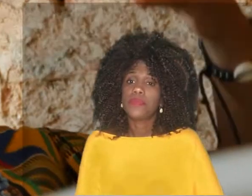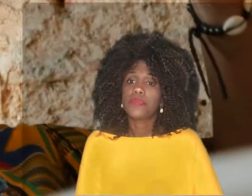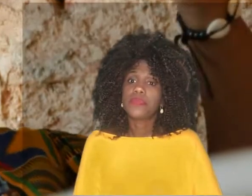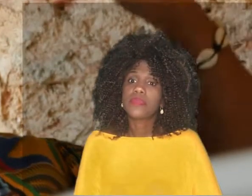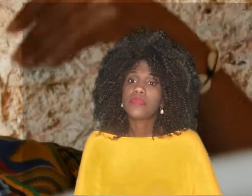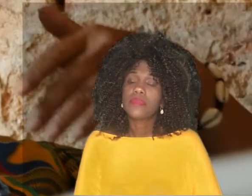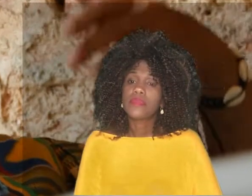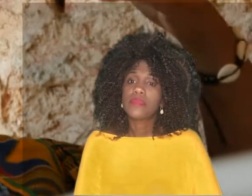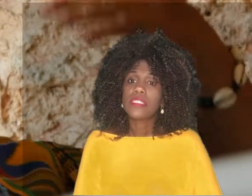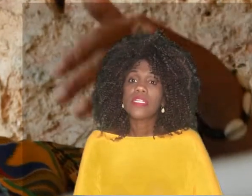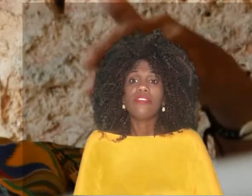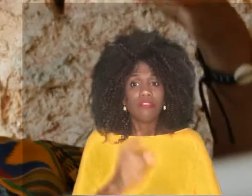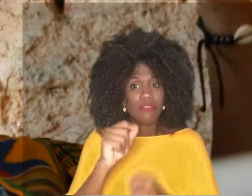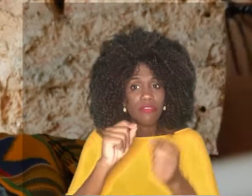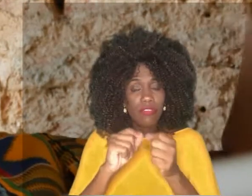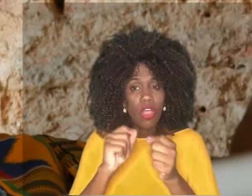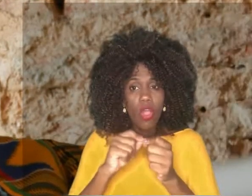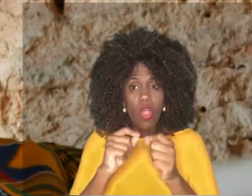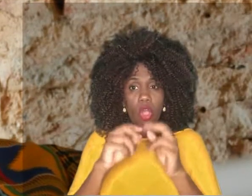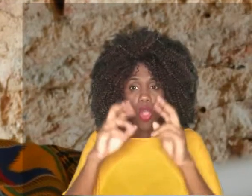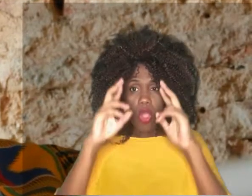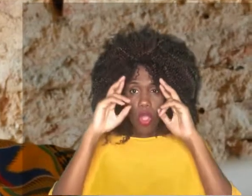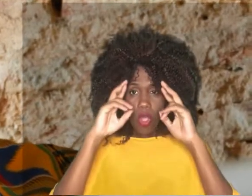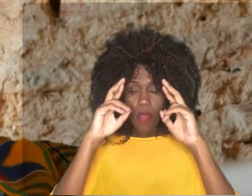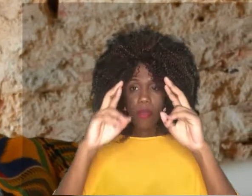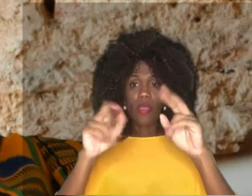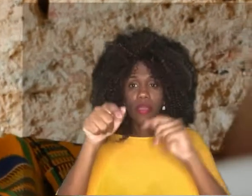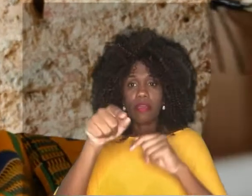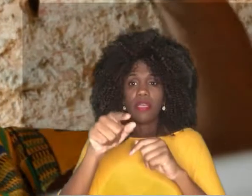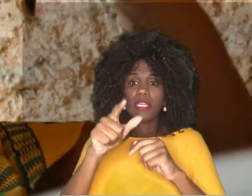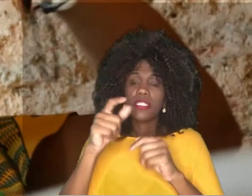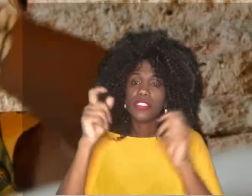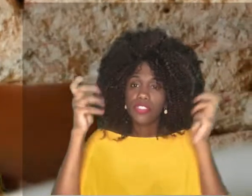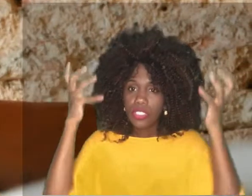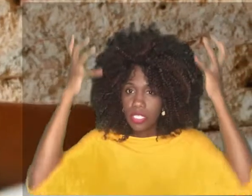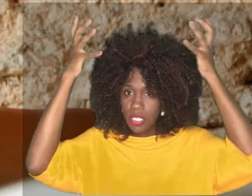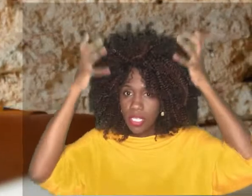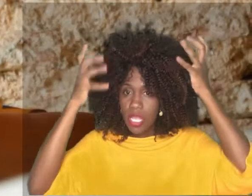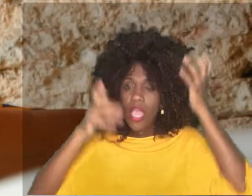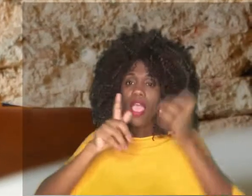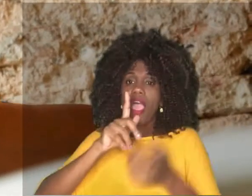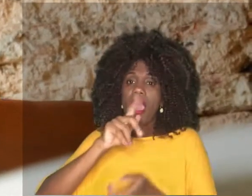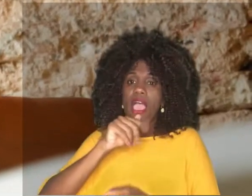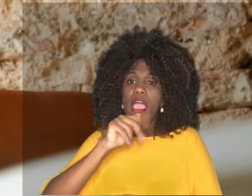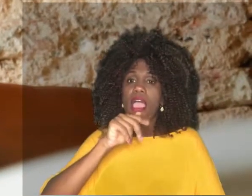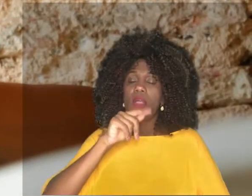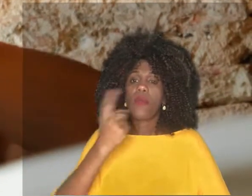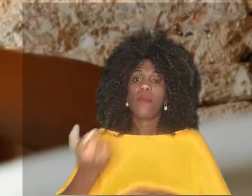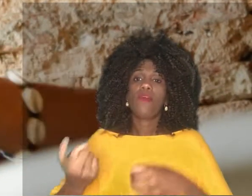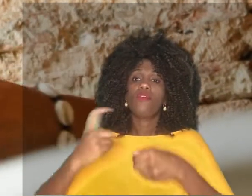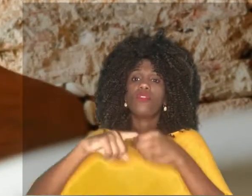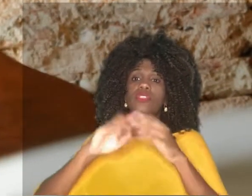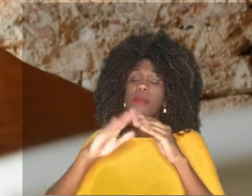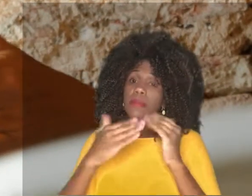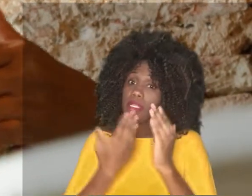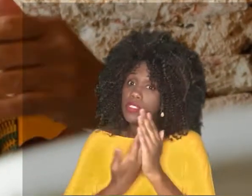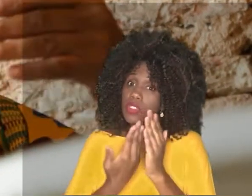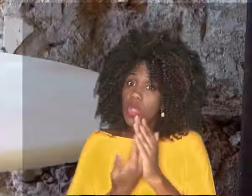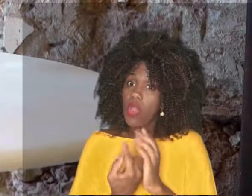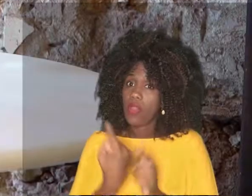de completar o orô, a obrigação de carregar a água e depois voltar e ir para a